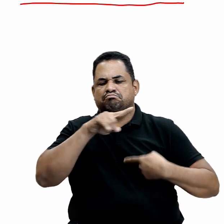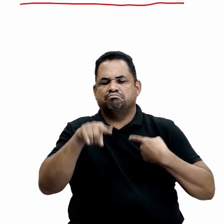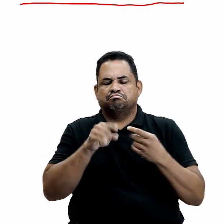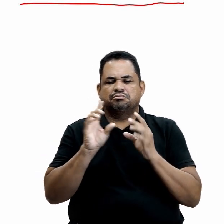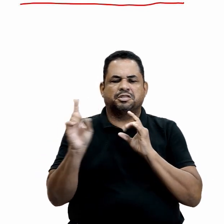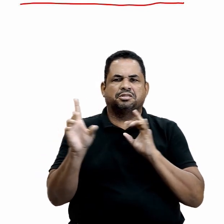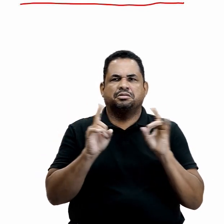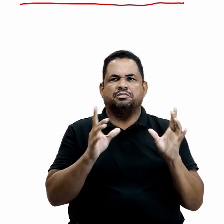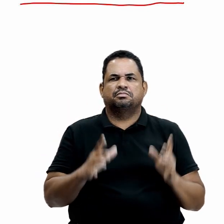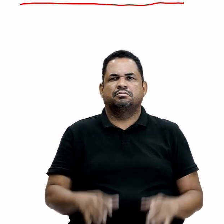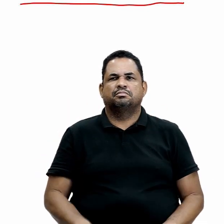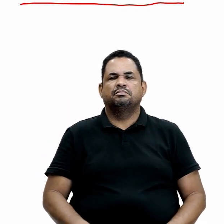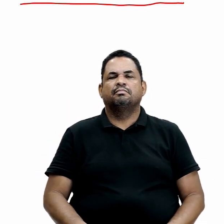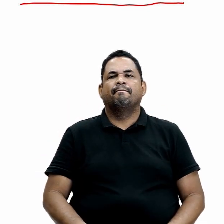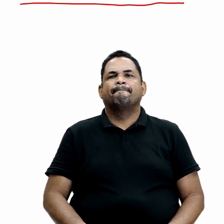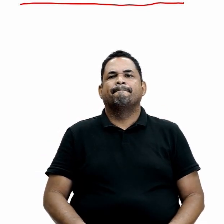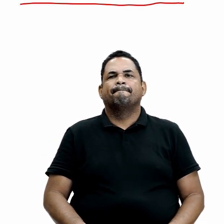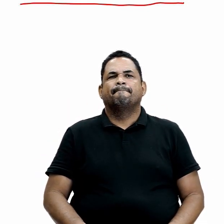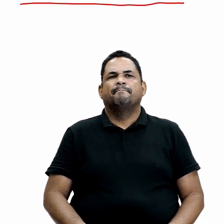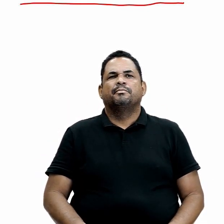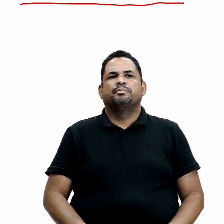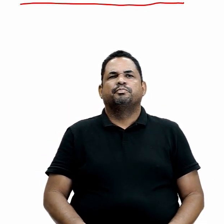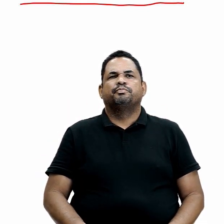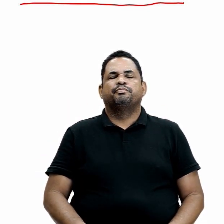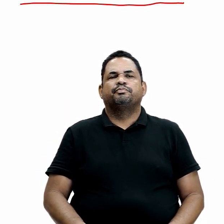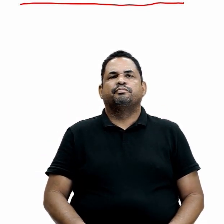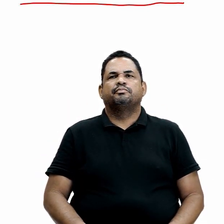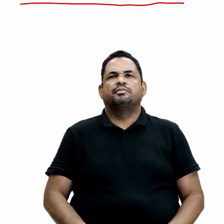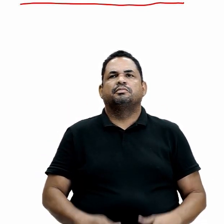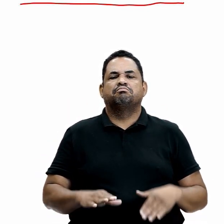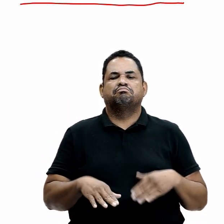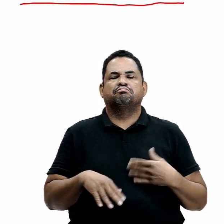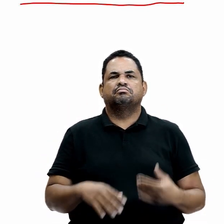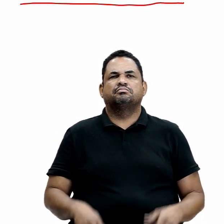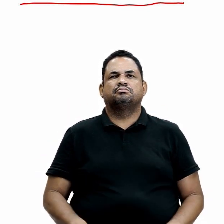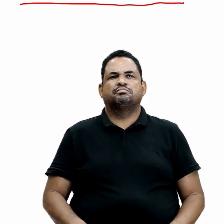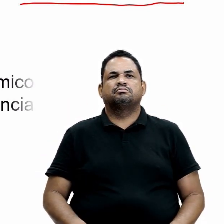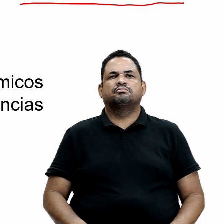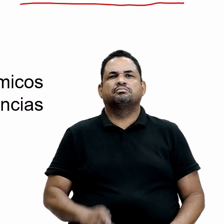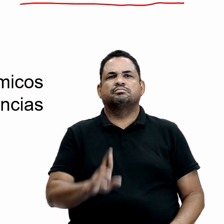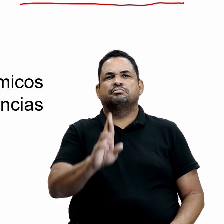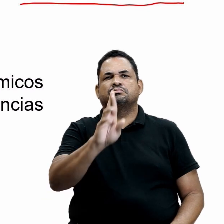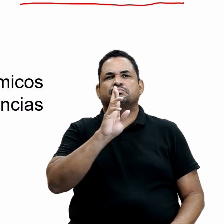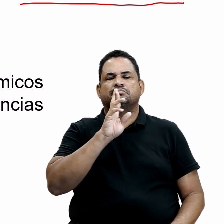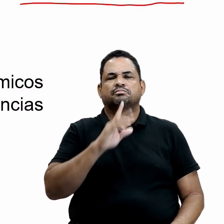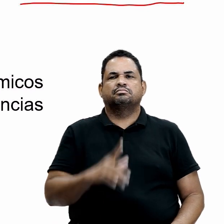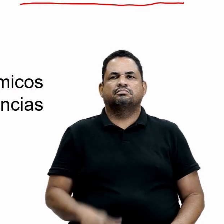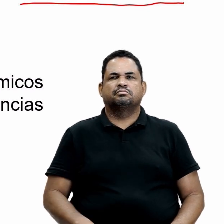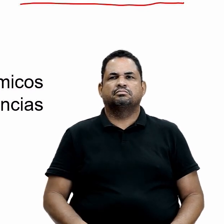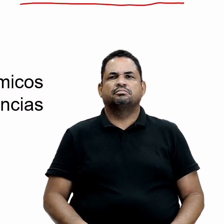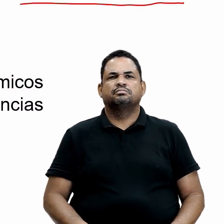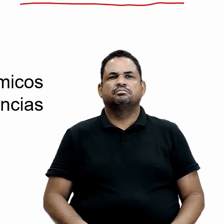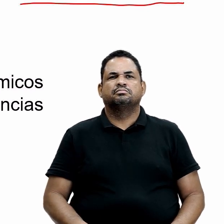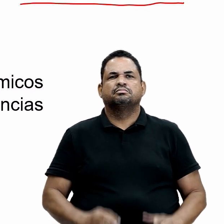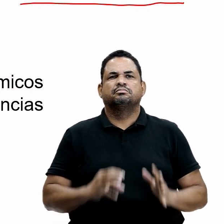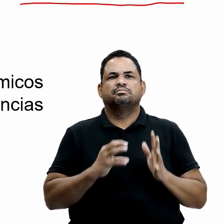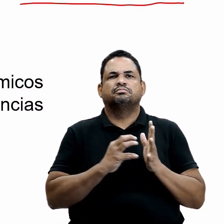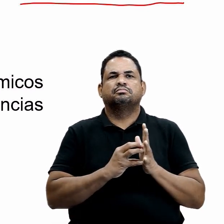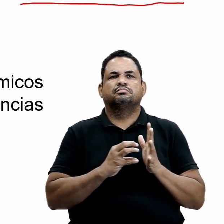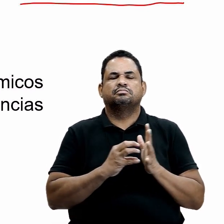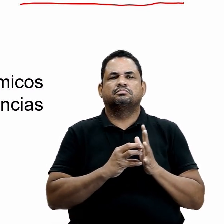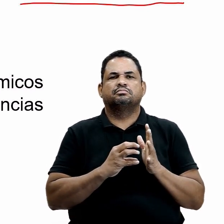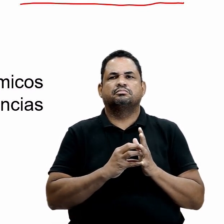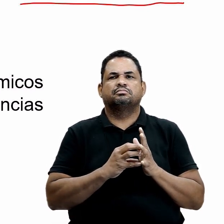um? E aqui, o que é que nós sabemos? Vamos ver a resposta. É que os